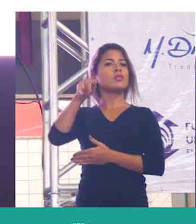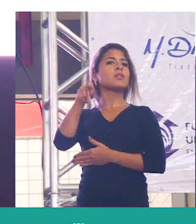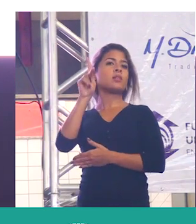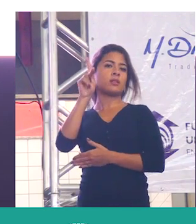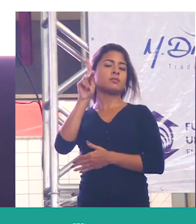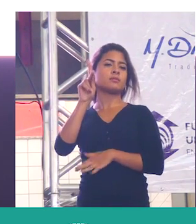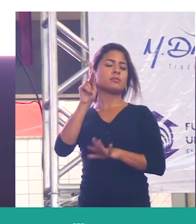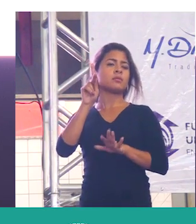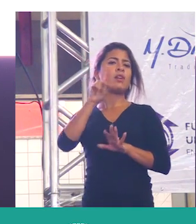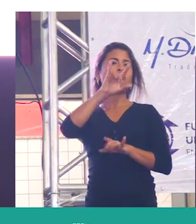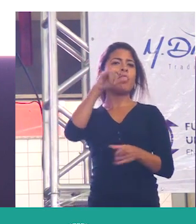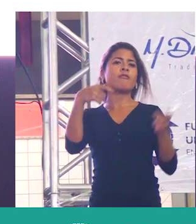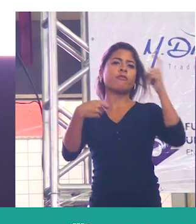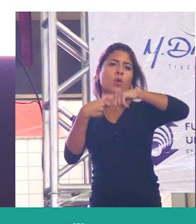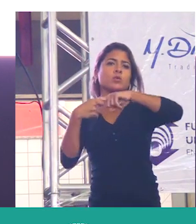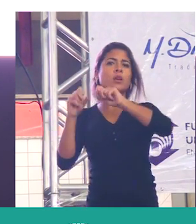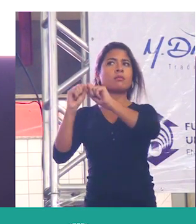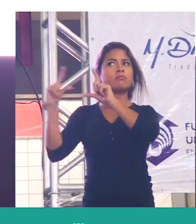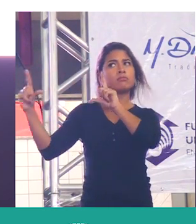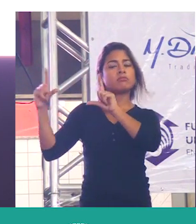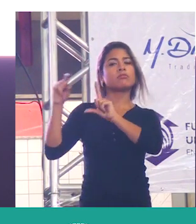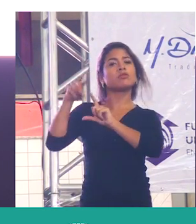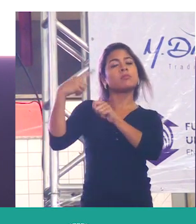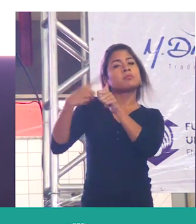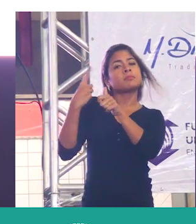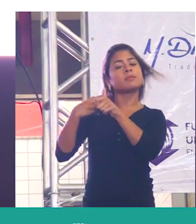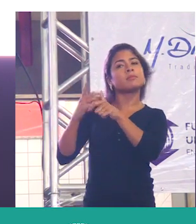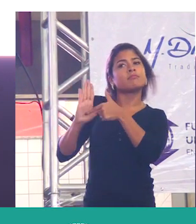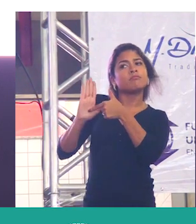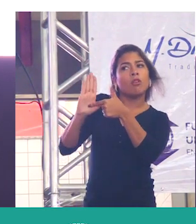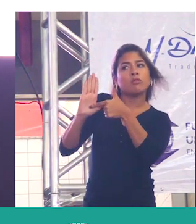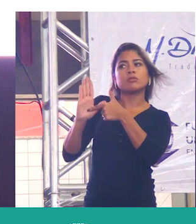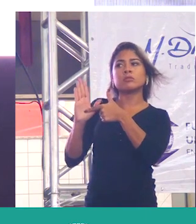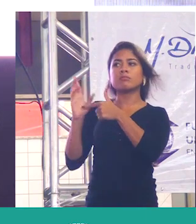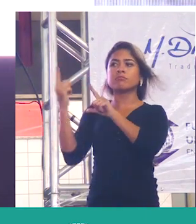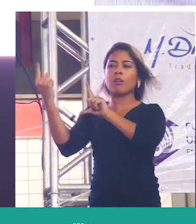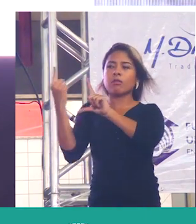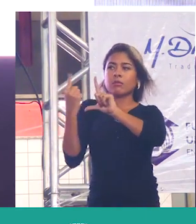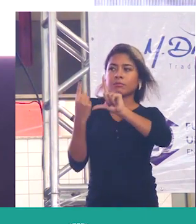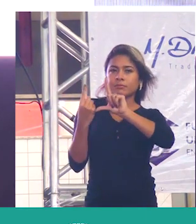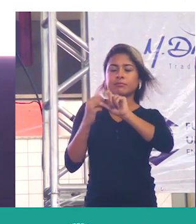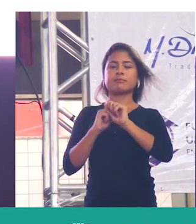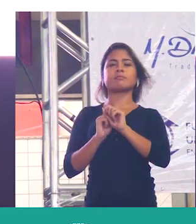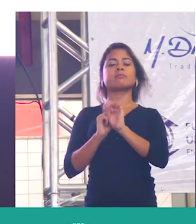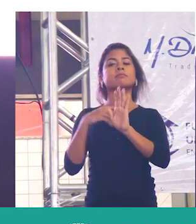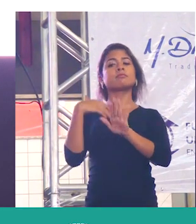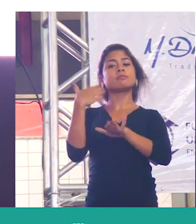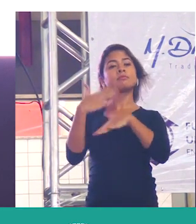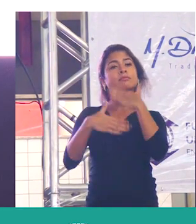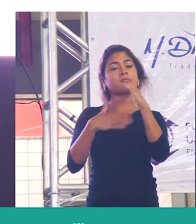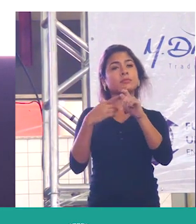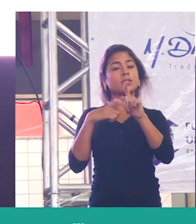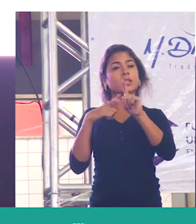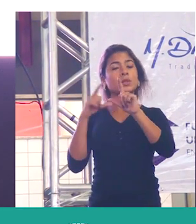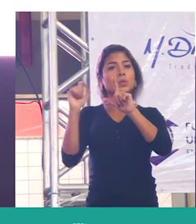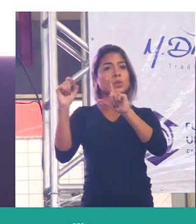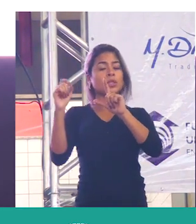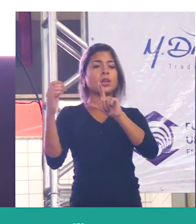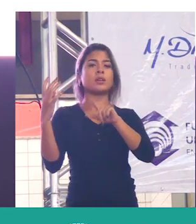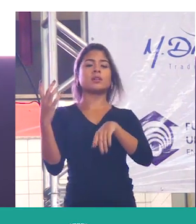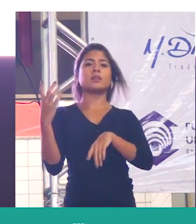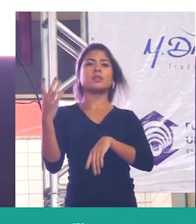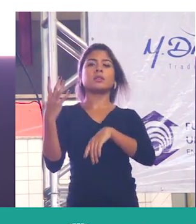estou apresentando-os a vocês apenas. Na sequência, o penúltimo